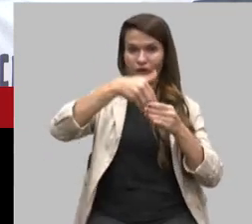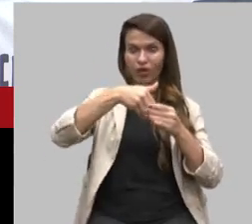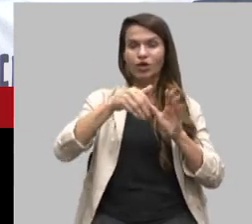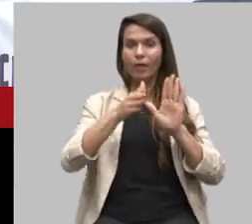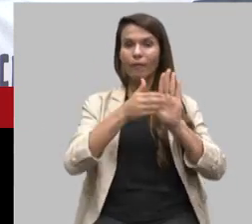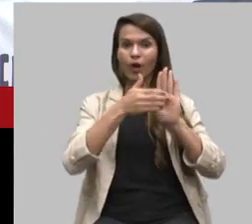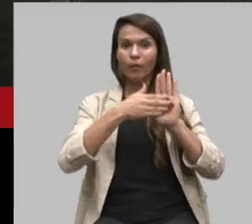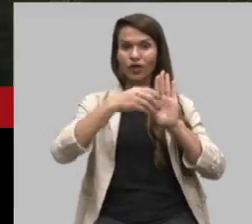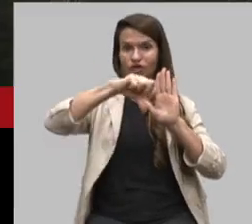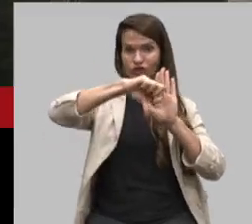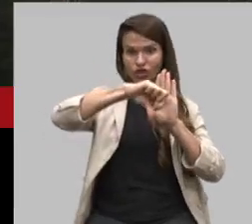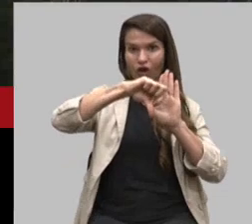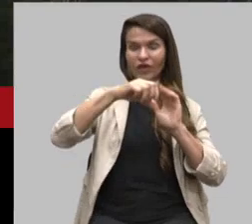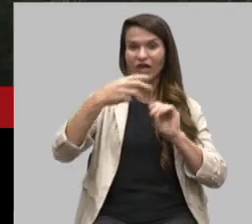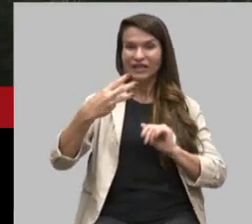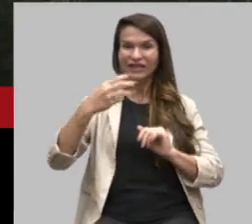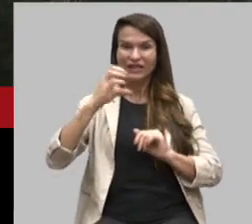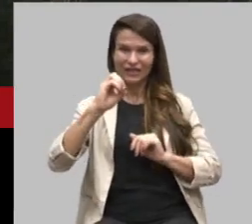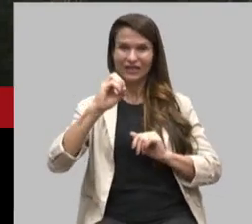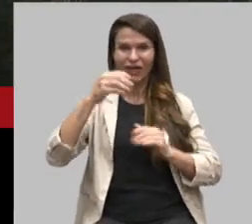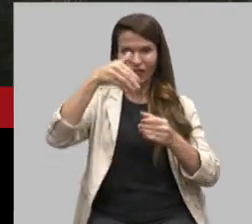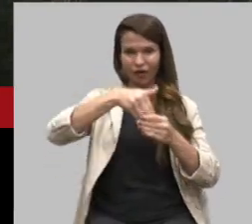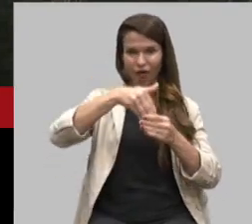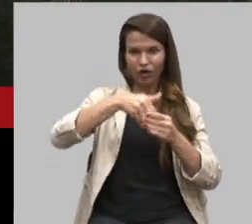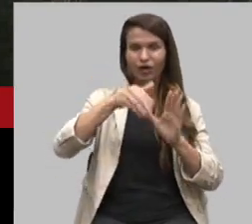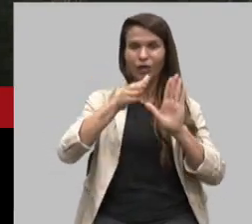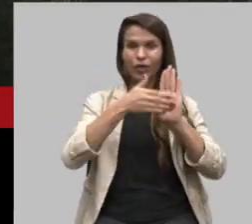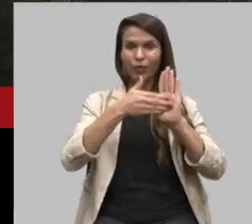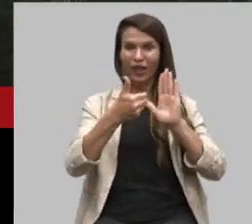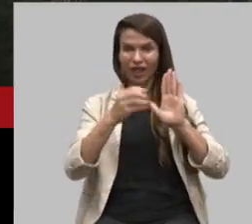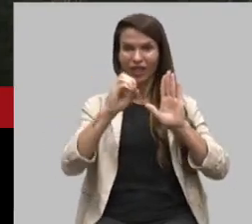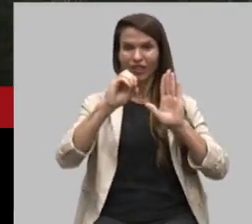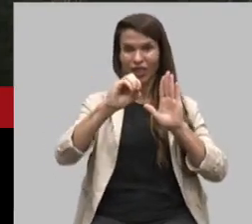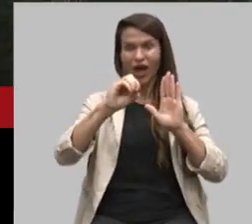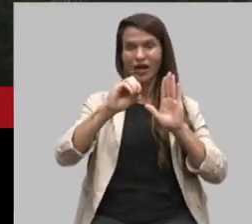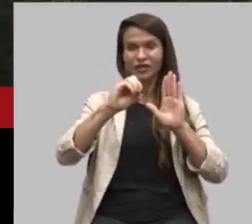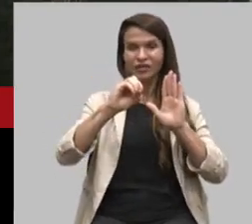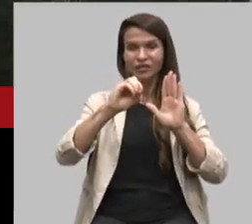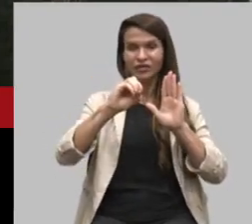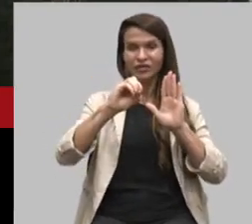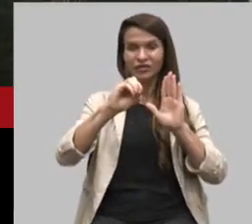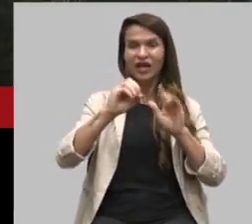9 30 votos proposta 10 124